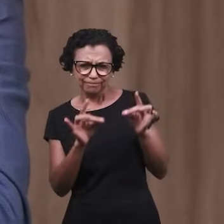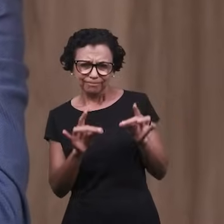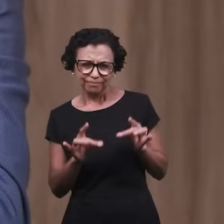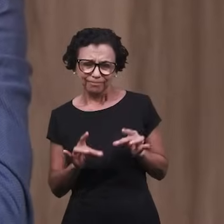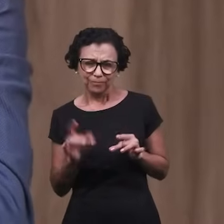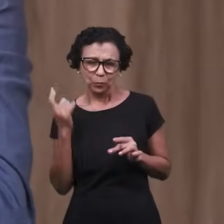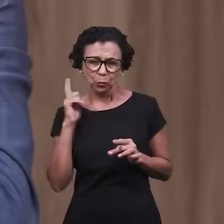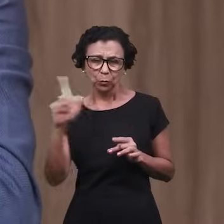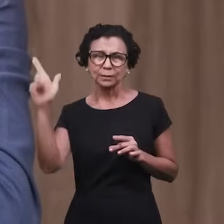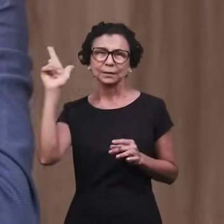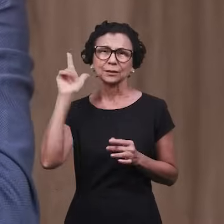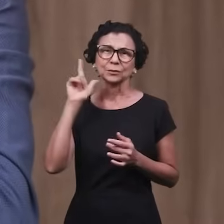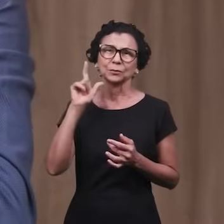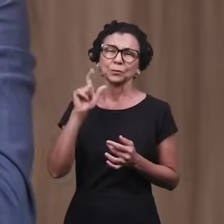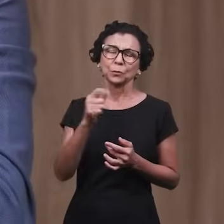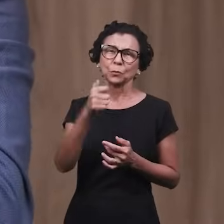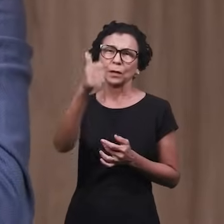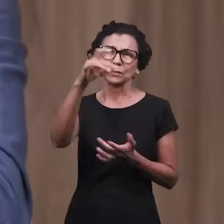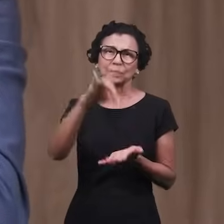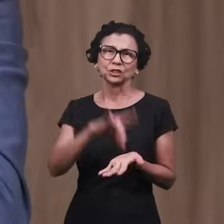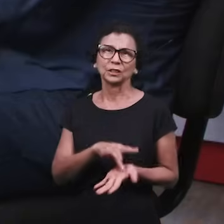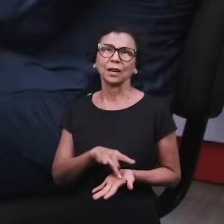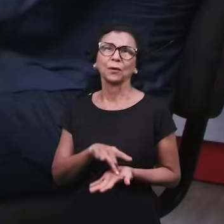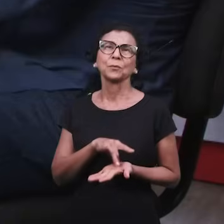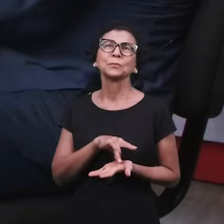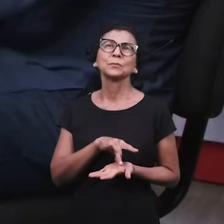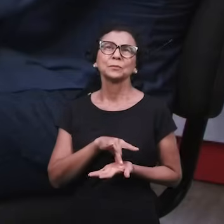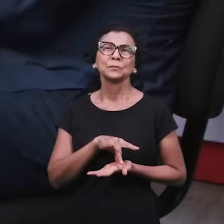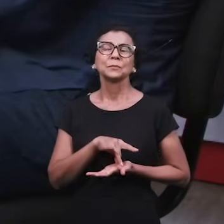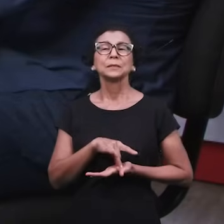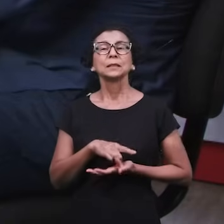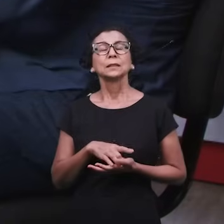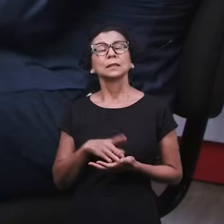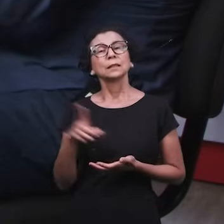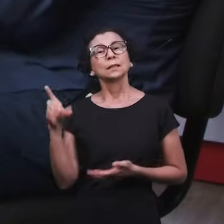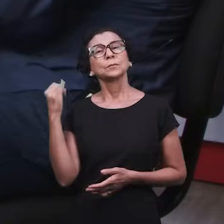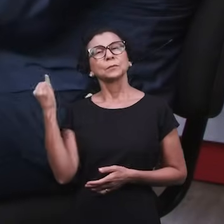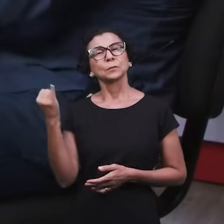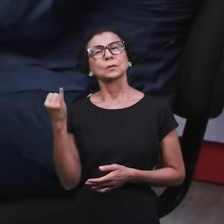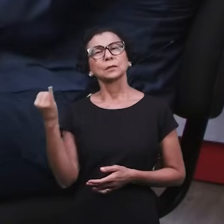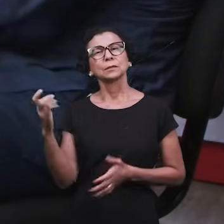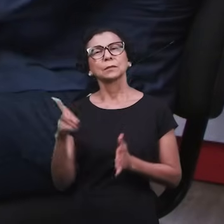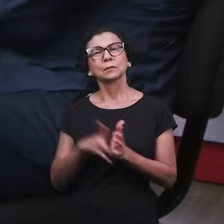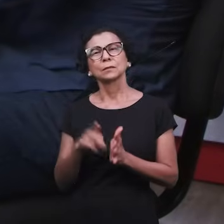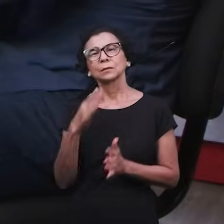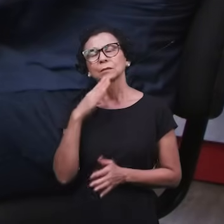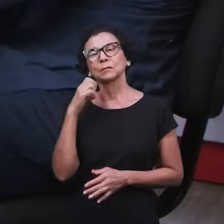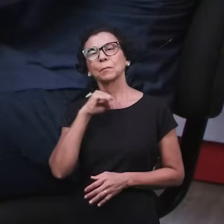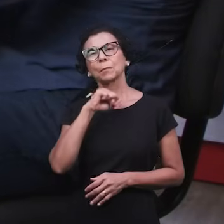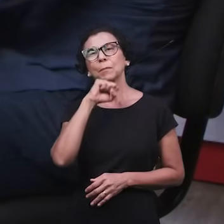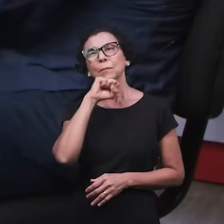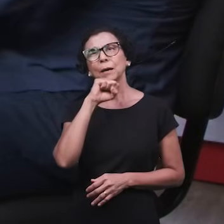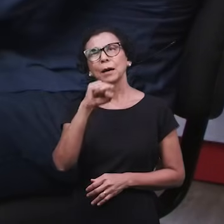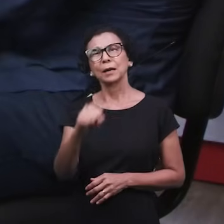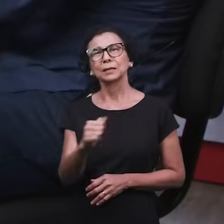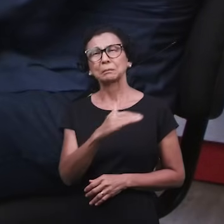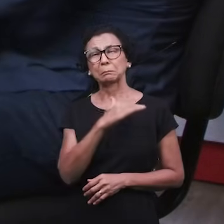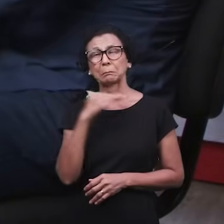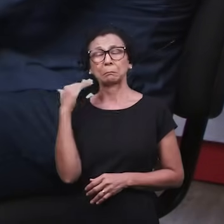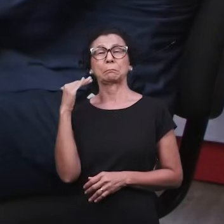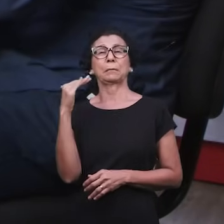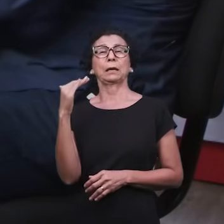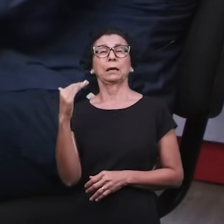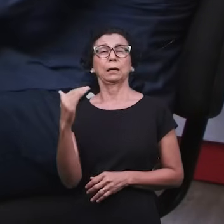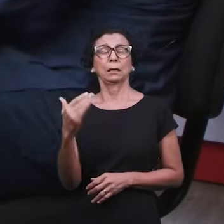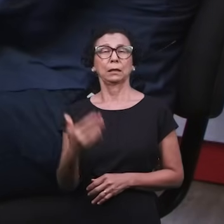a originalidade do instrumento. E aquilo foi uma coisa muito importante para ele, porque foi do pai, né? E o pai, inclusive, teve uma morte